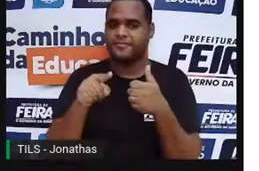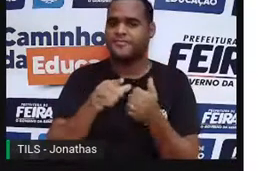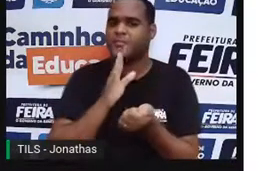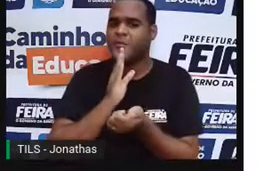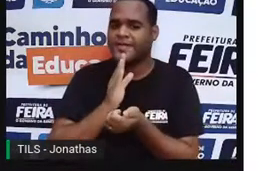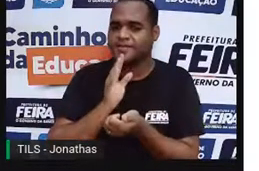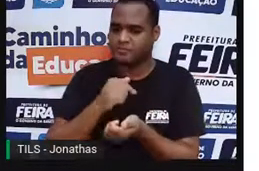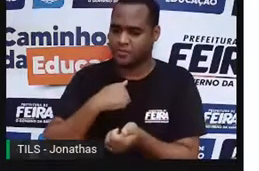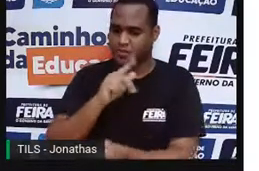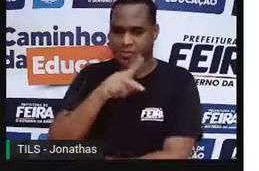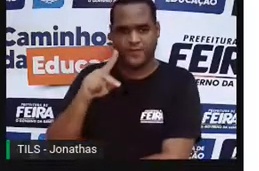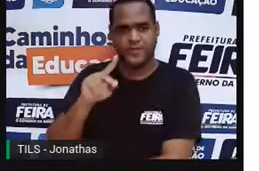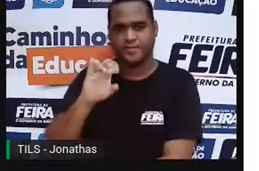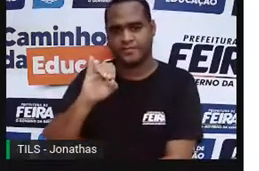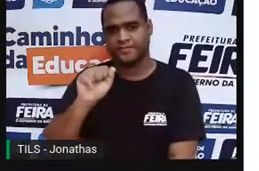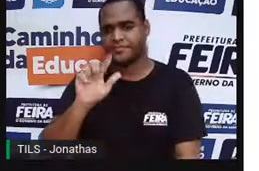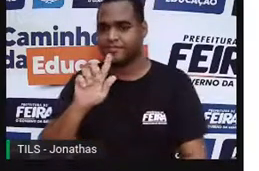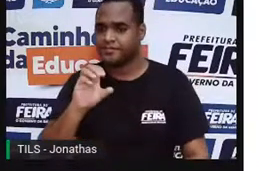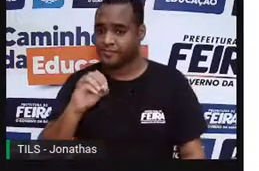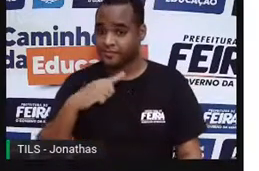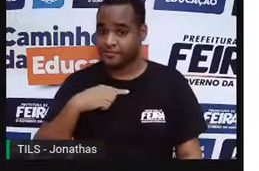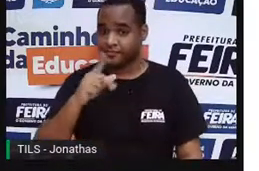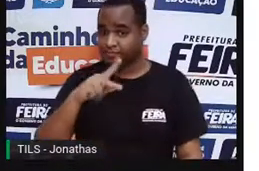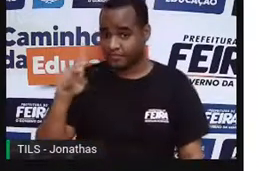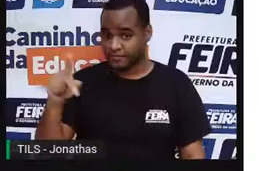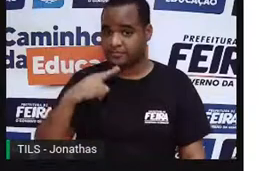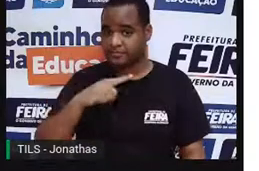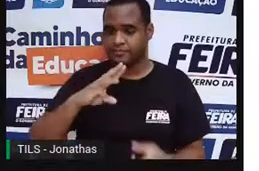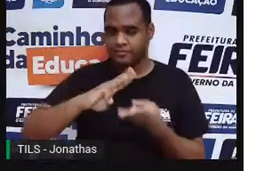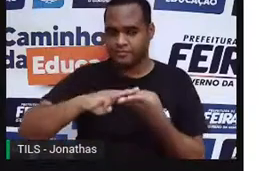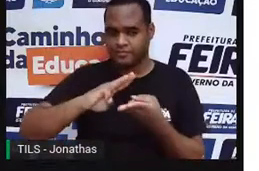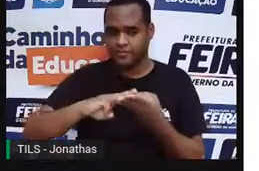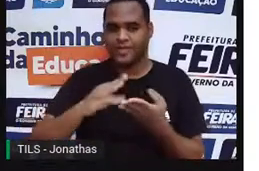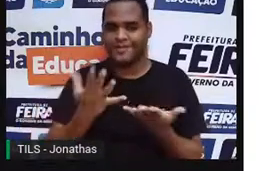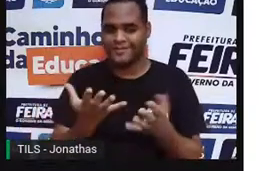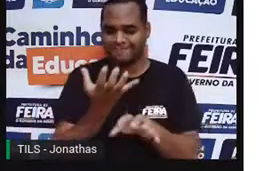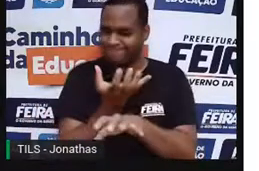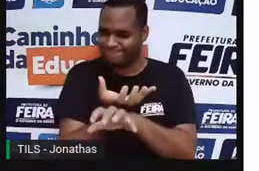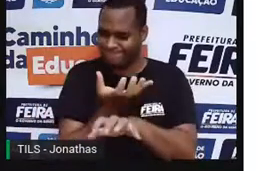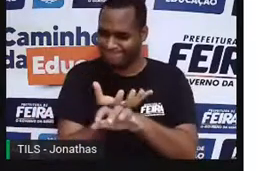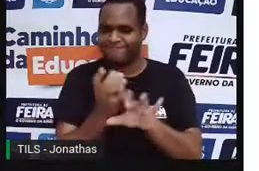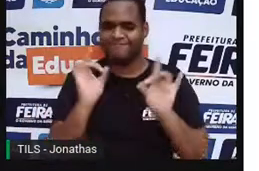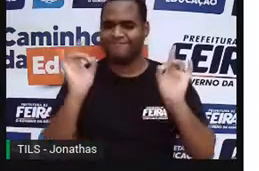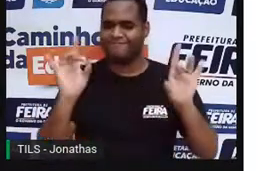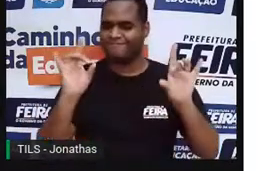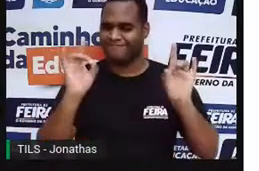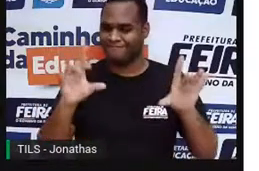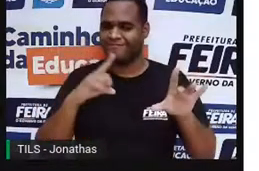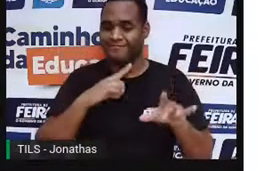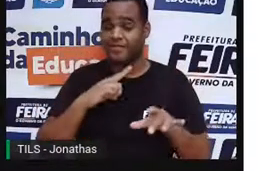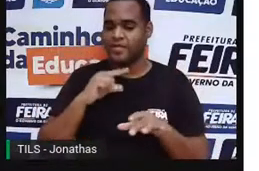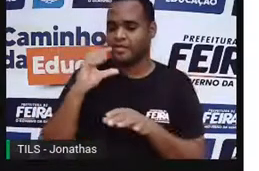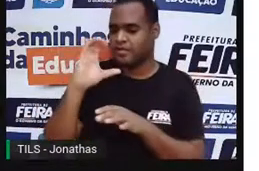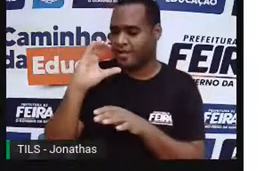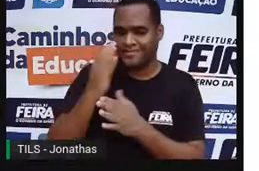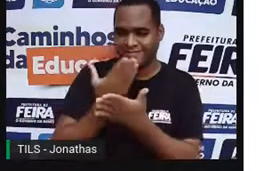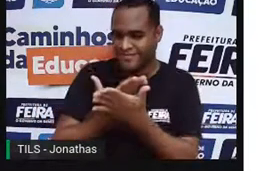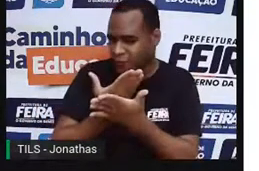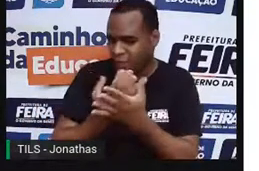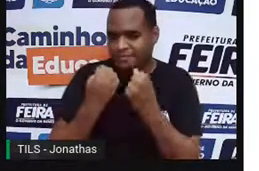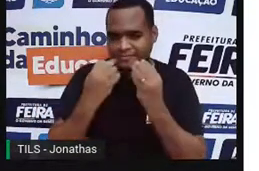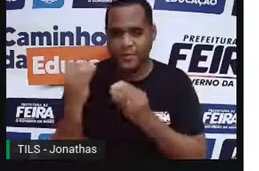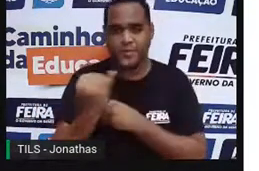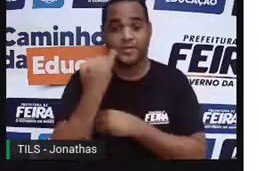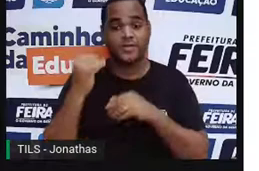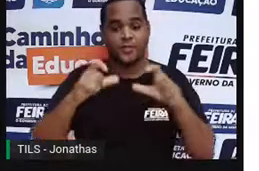conhece eu sou o professor Iago Ramos sou professor de matemática essa incrível e maravilhosa ciência venho lá